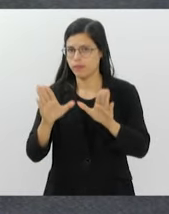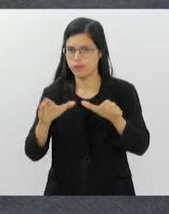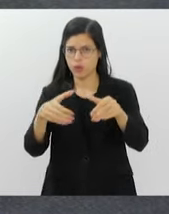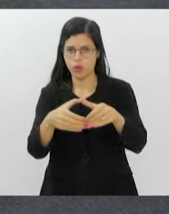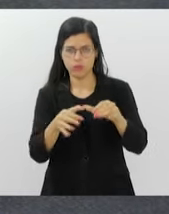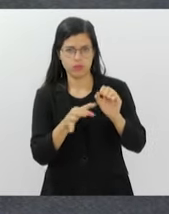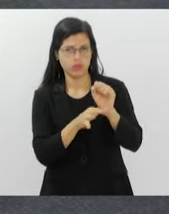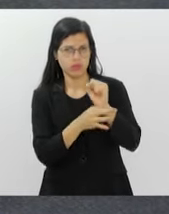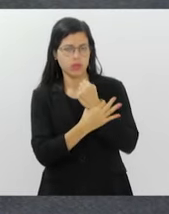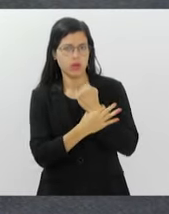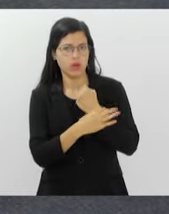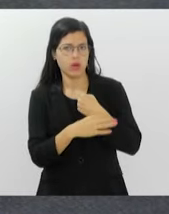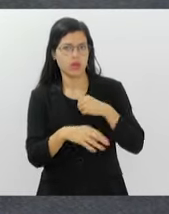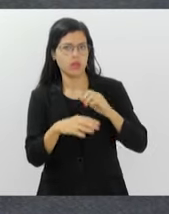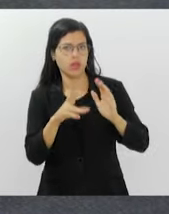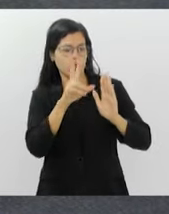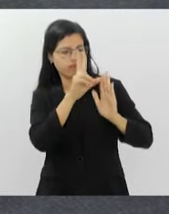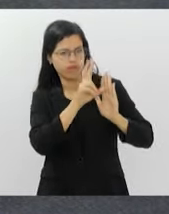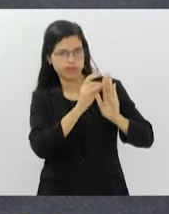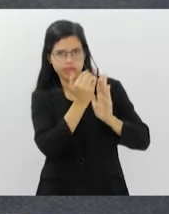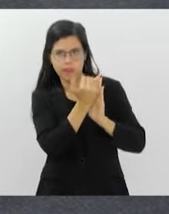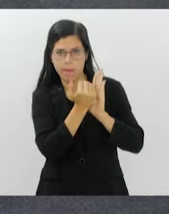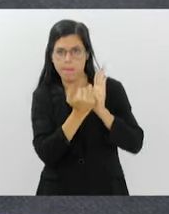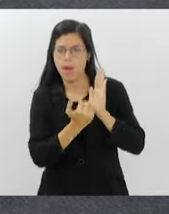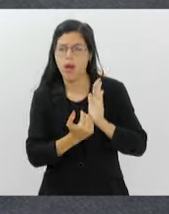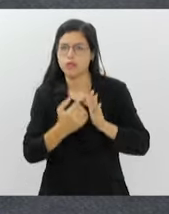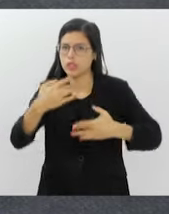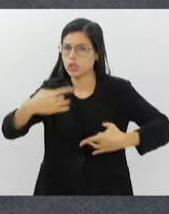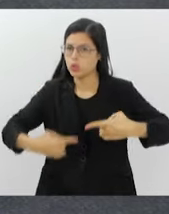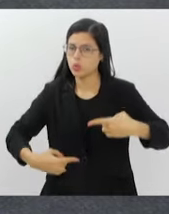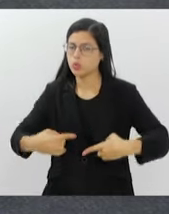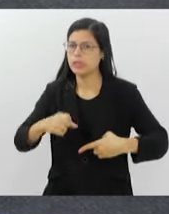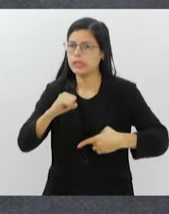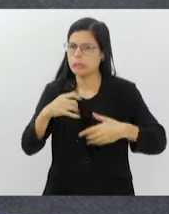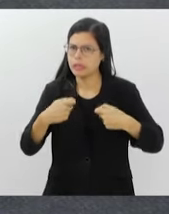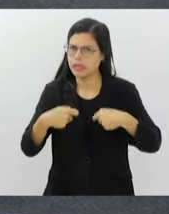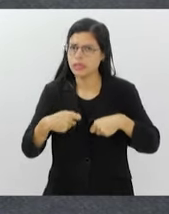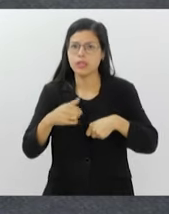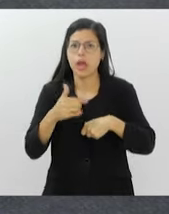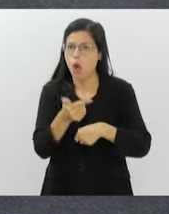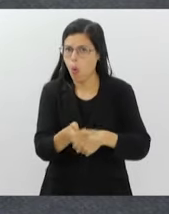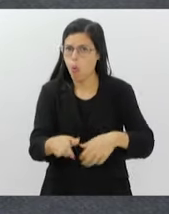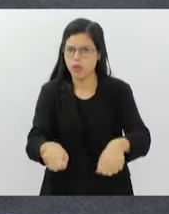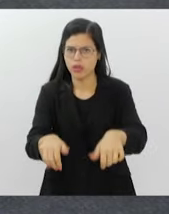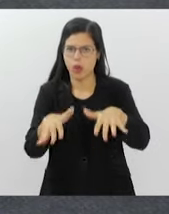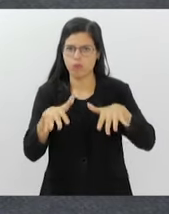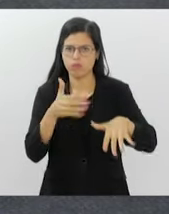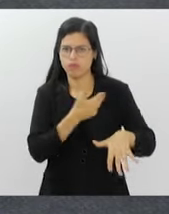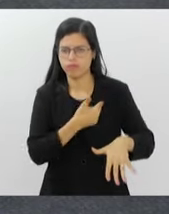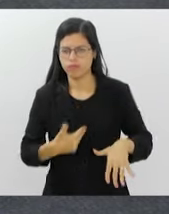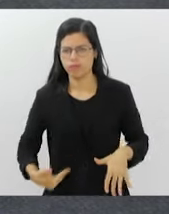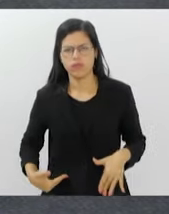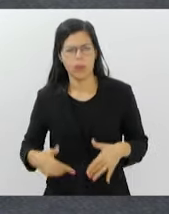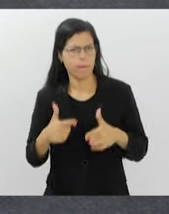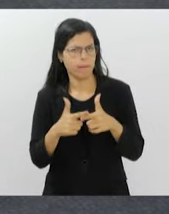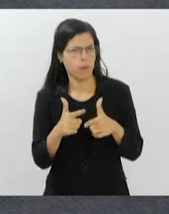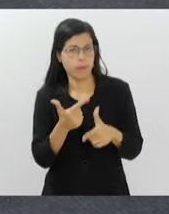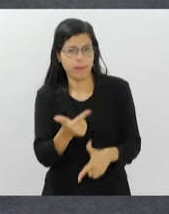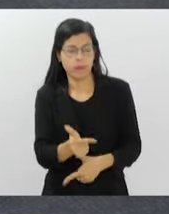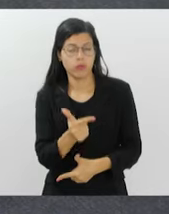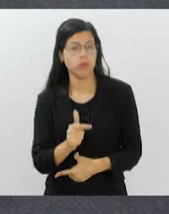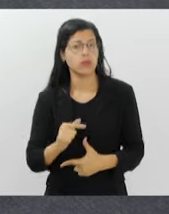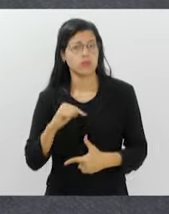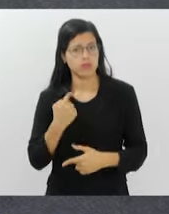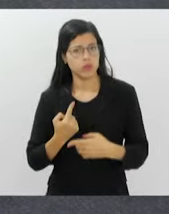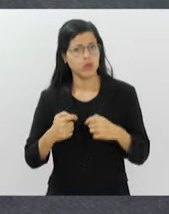colocarmos em Pauta se houver necessidade de fazer mais uma audiência pública não tem problema nenhum Nós faremos essa audiência